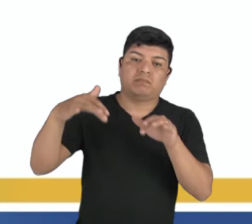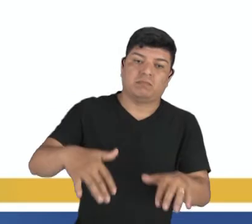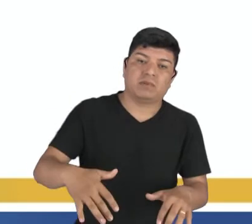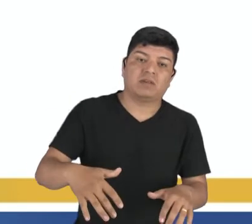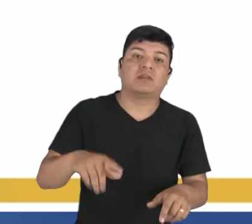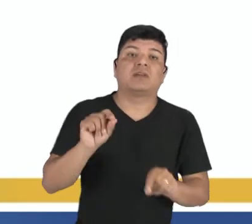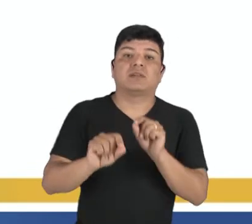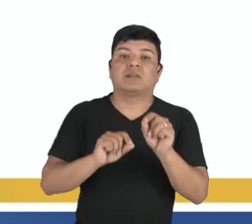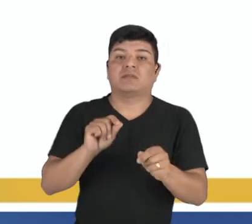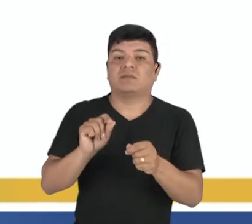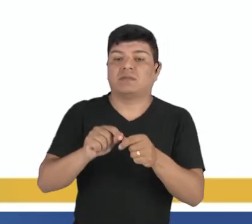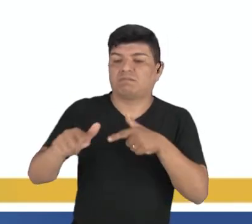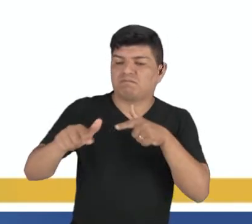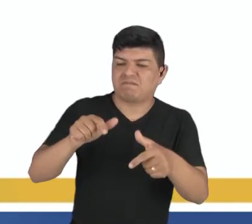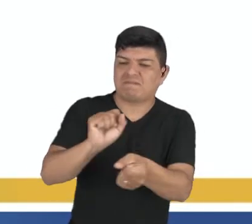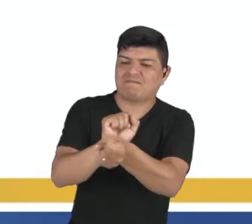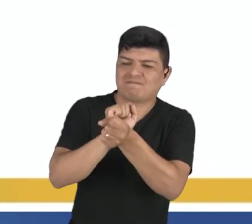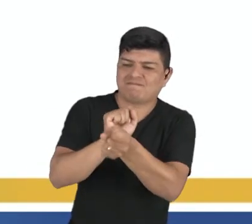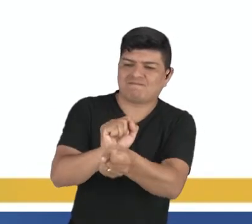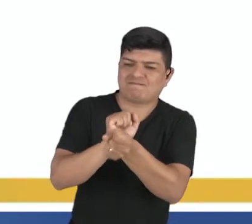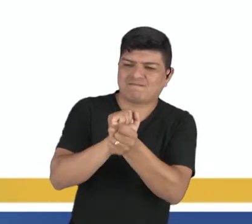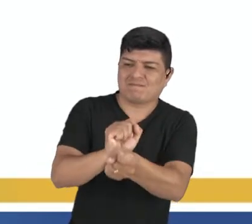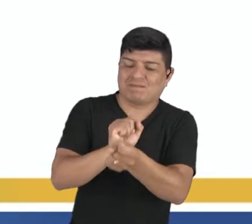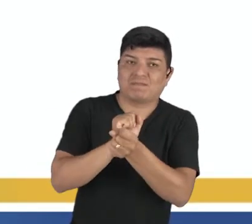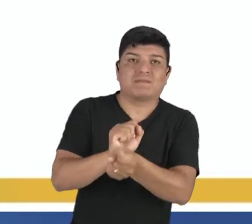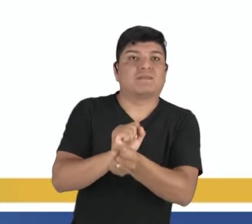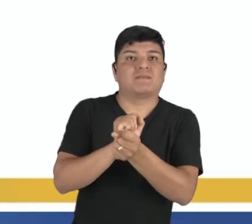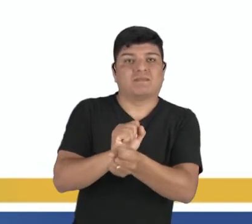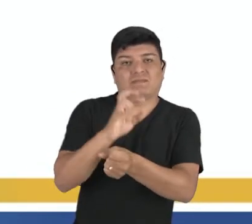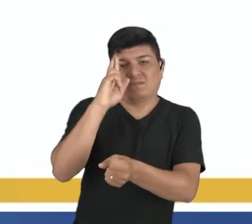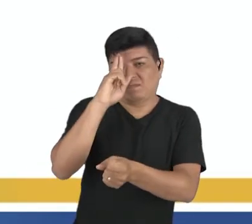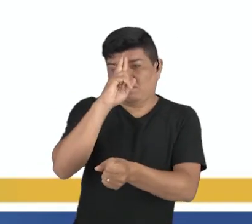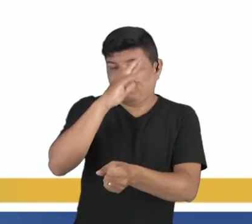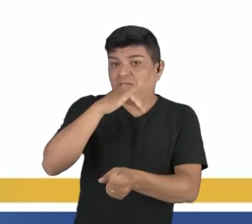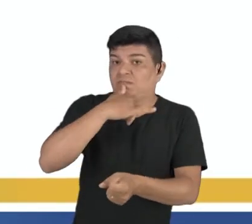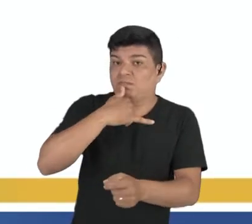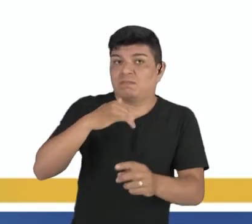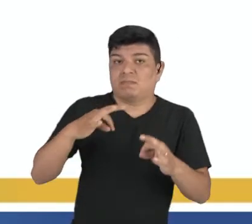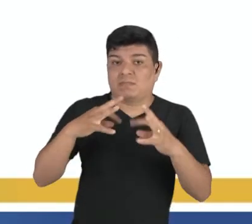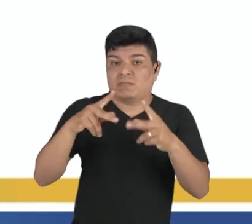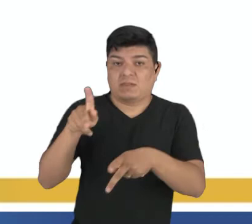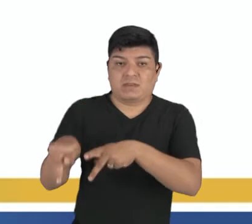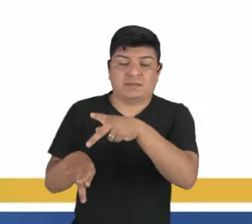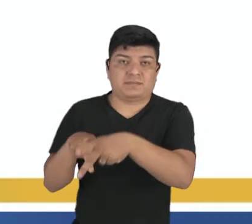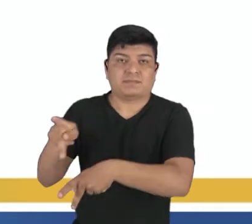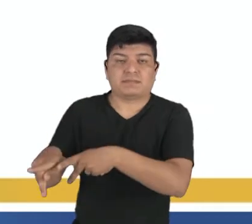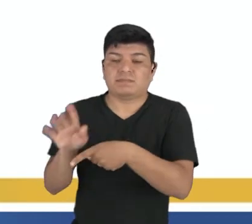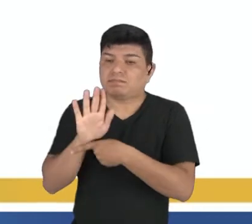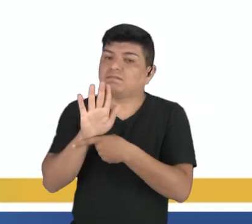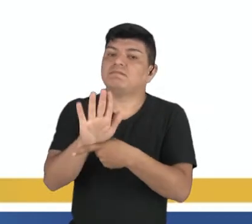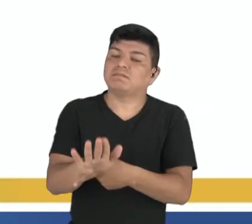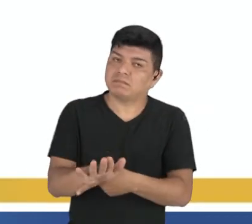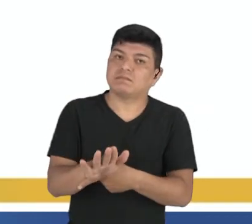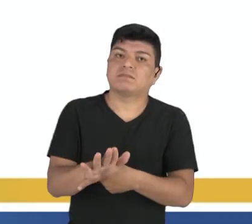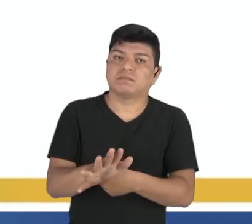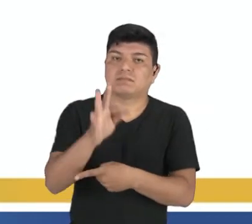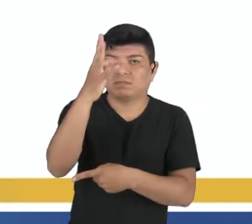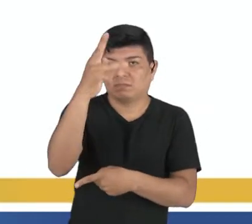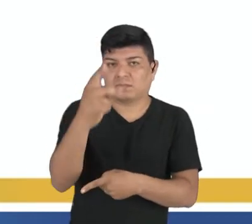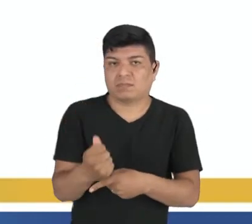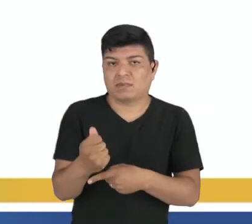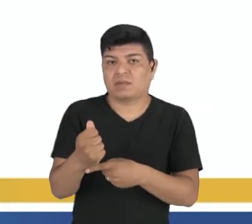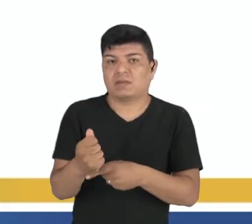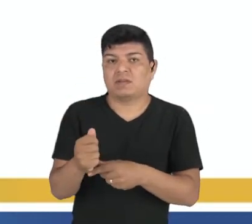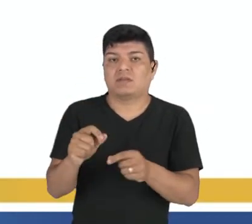para poder realizar o trabalho escravo. Foi uma parte da história triste. E todos esses povos contribuíram muito. E os africanos